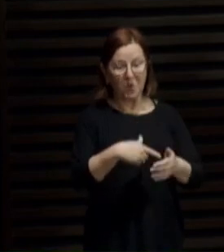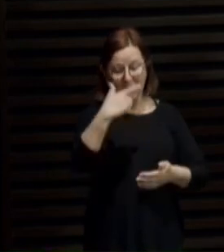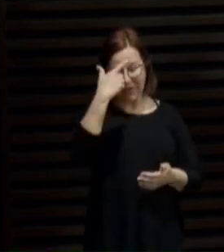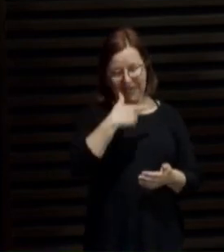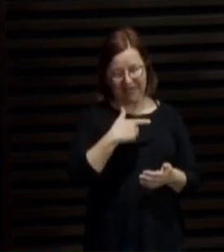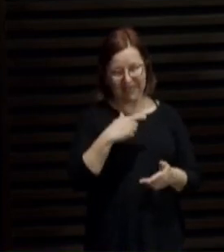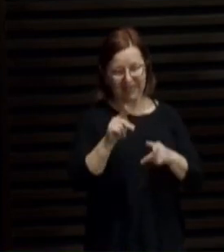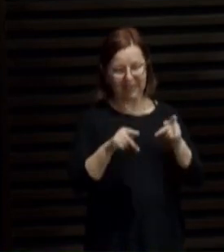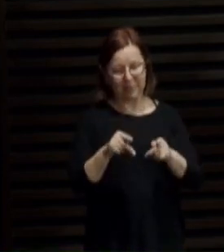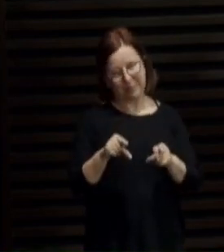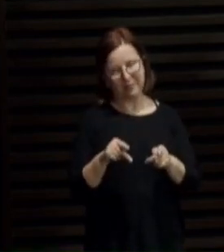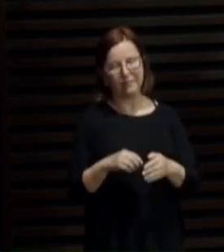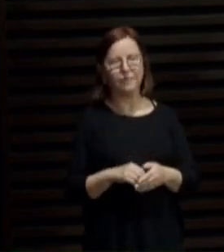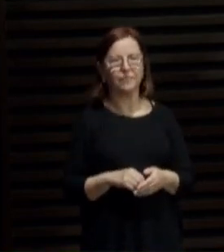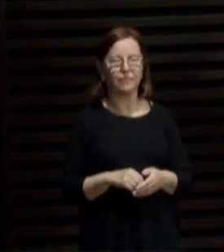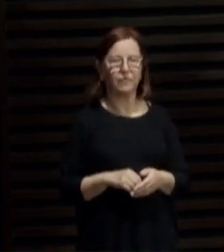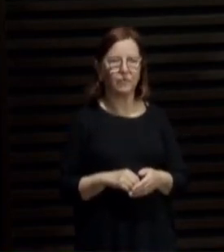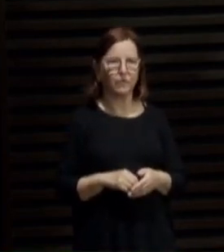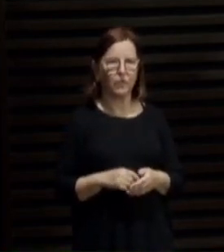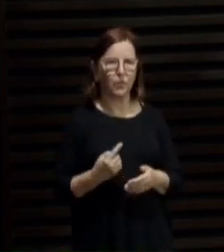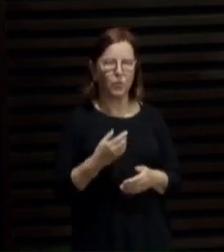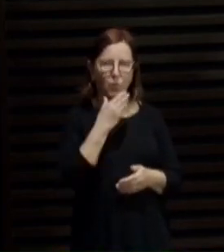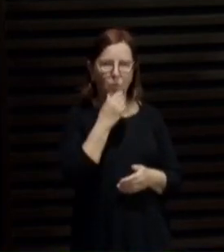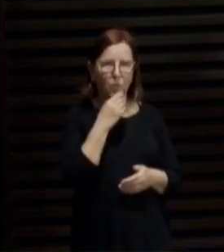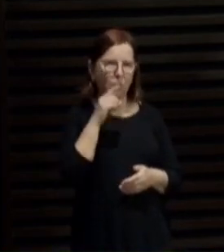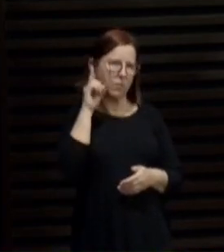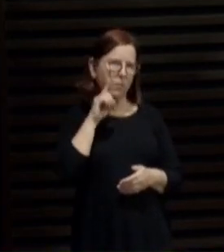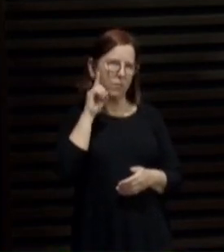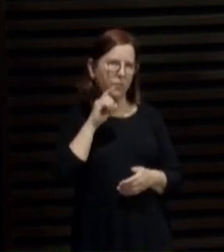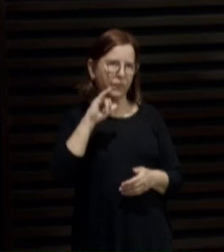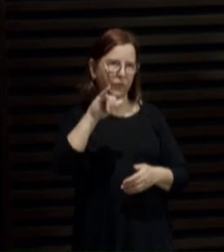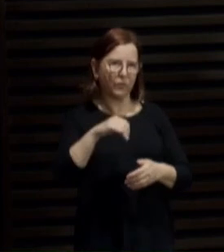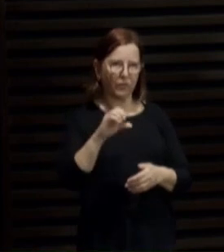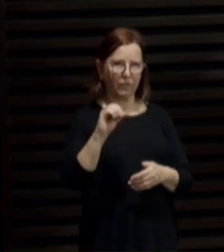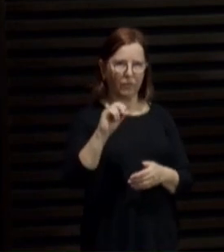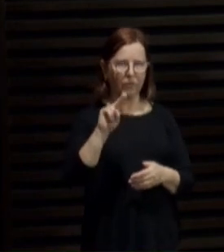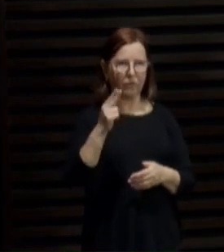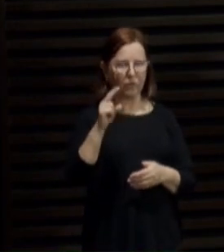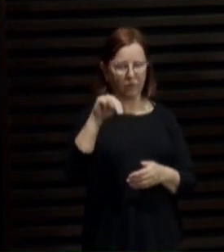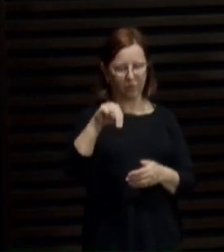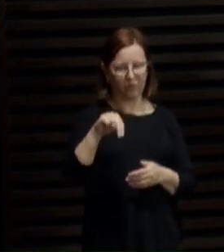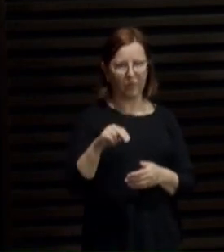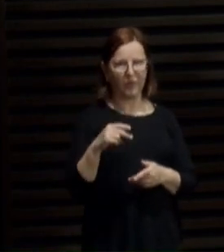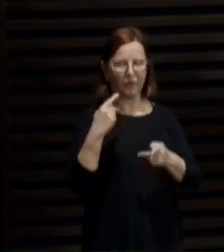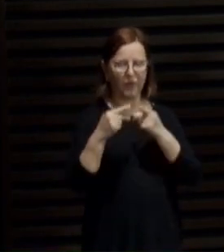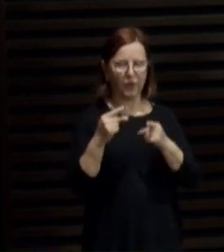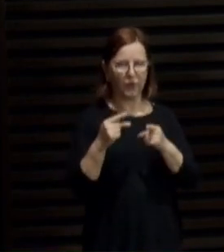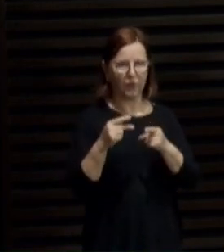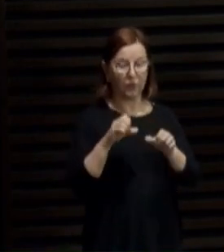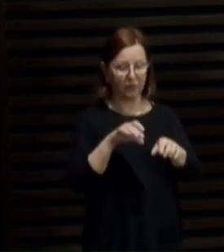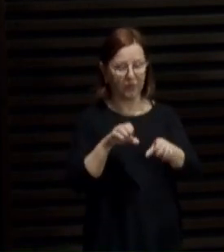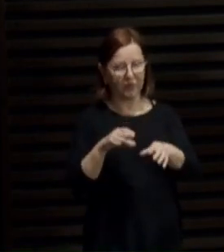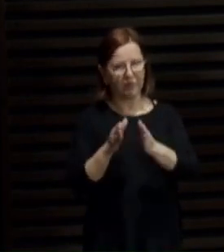O abolicionista norte-americano John Brown afirmou: as doutrinas da